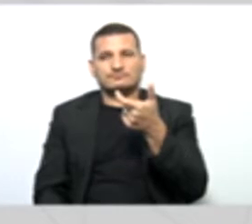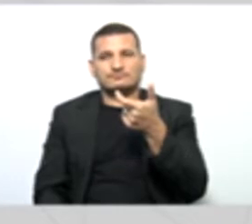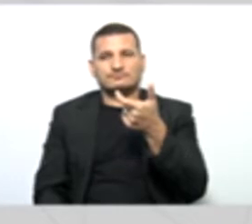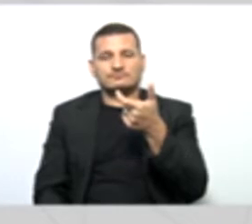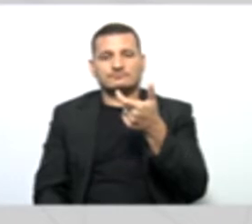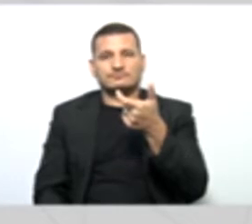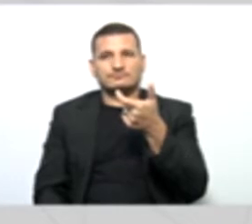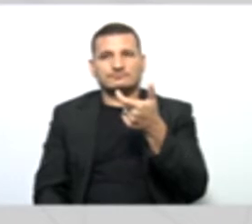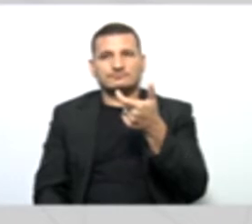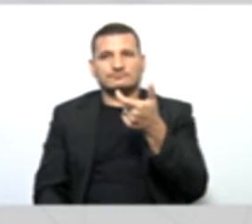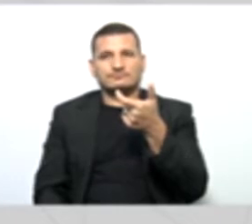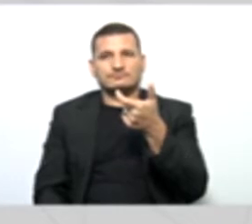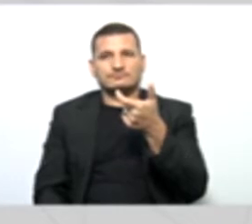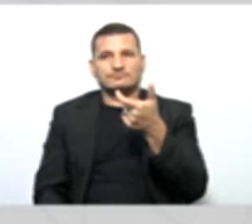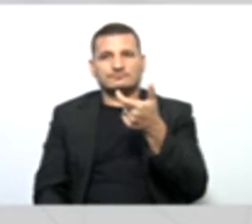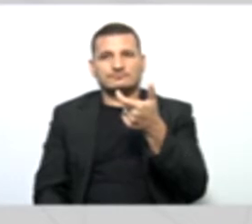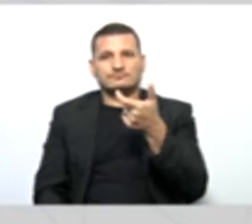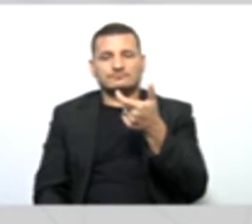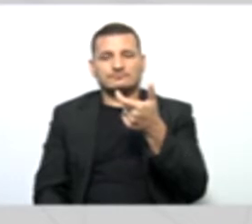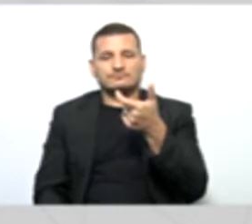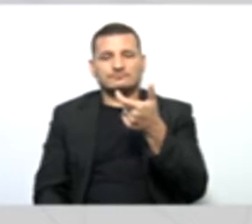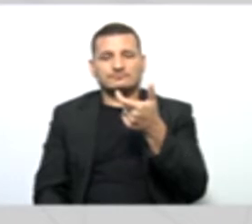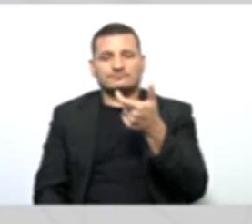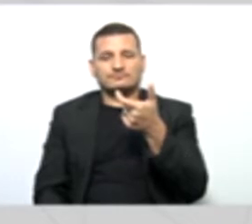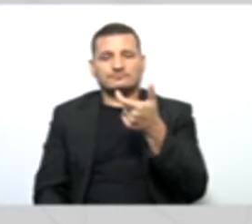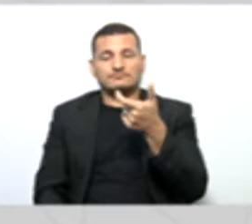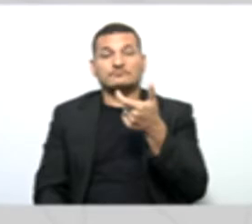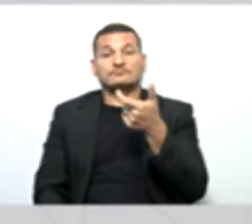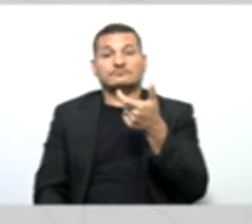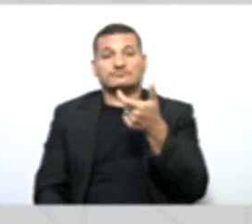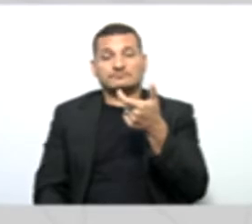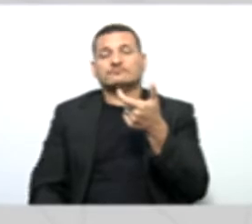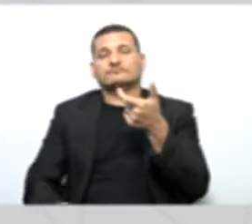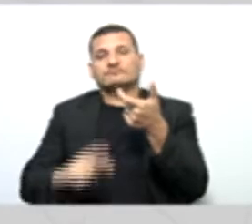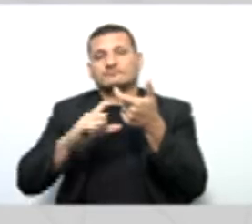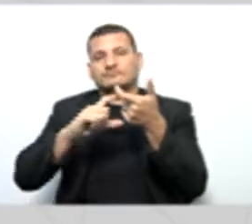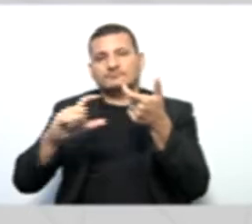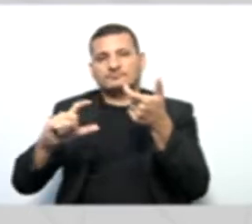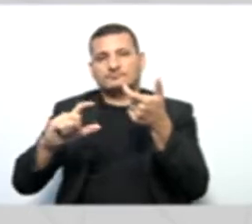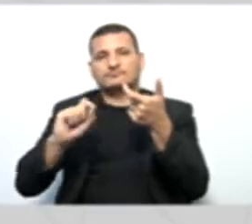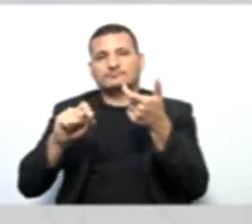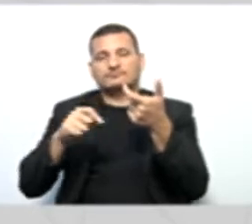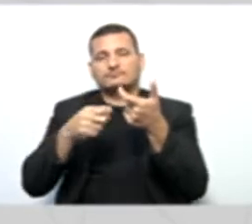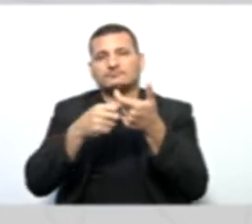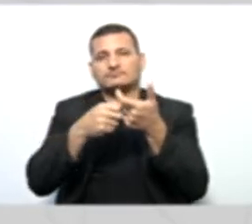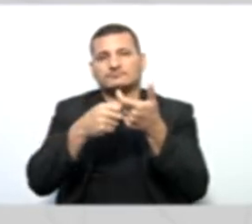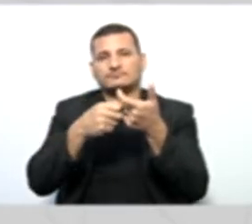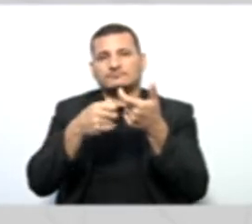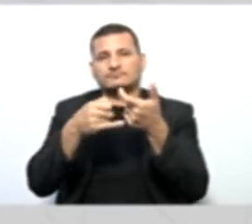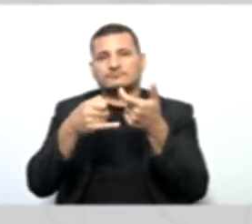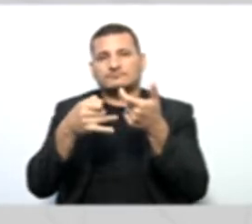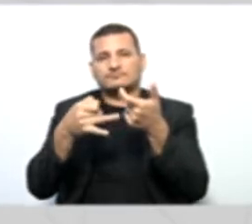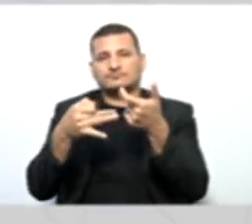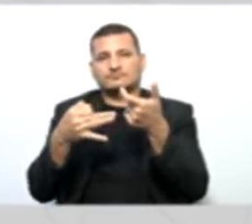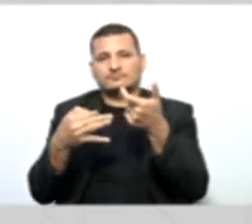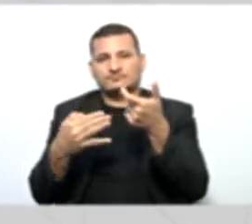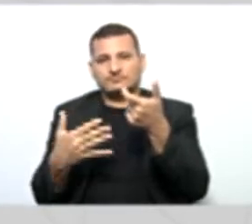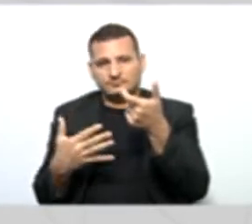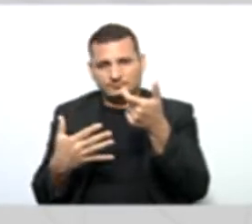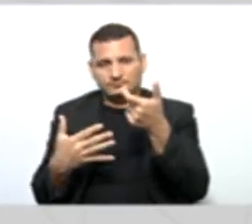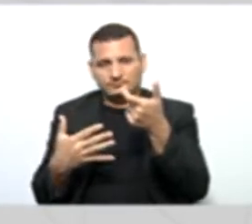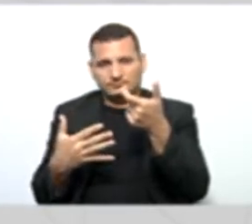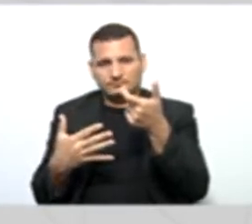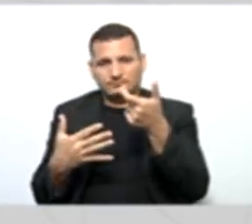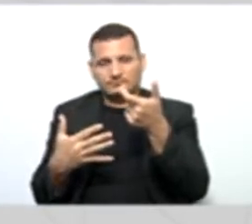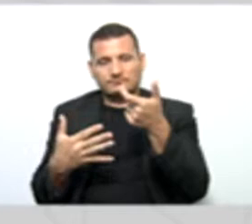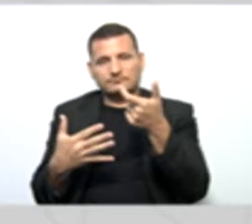Classe cadeira, ok? Aqui, no quadrante do meio, você iria colocar os principais atributos dessa classe